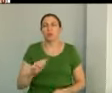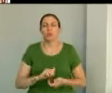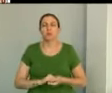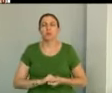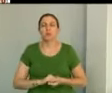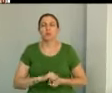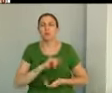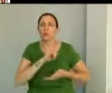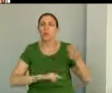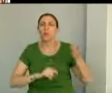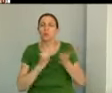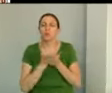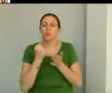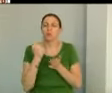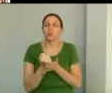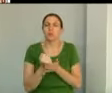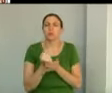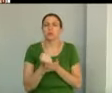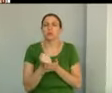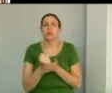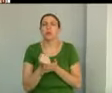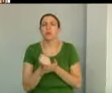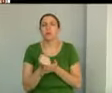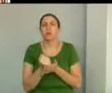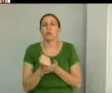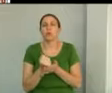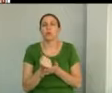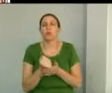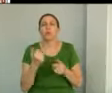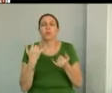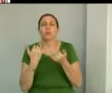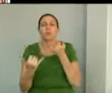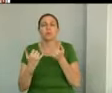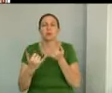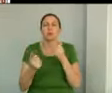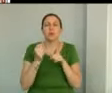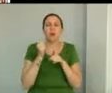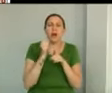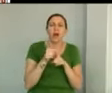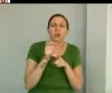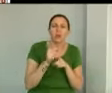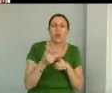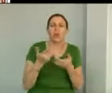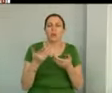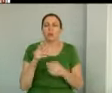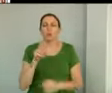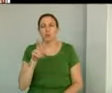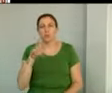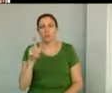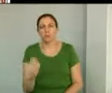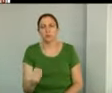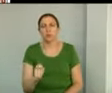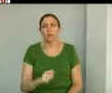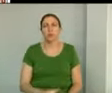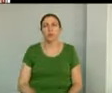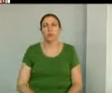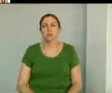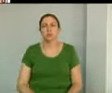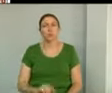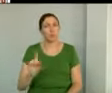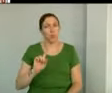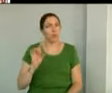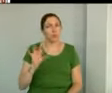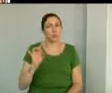7.236.000, contratação de serviço de pessoa física, que principalmente é aluguel, o maior valor de pessoa física é aluguel, 2.526.000, não é só